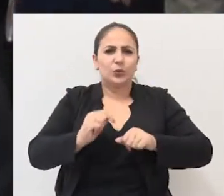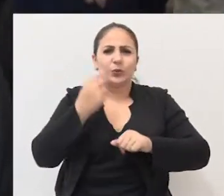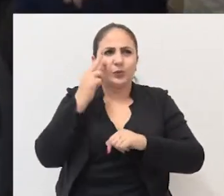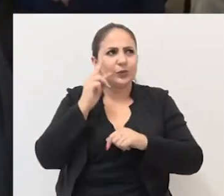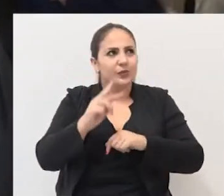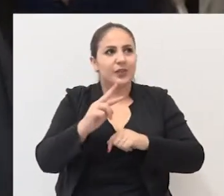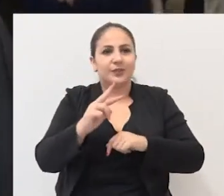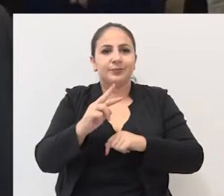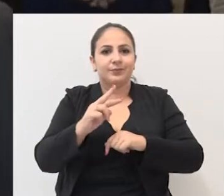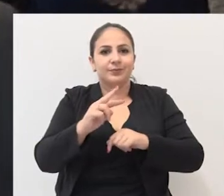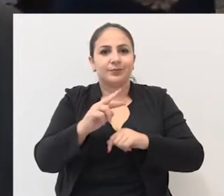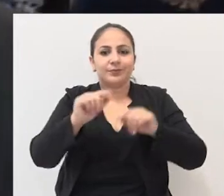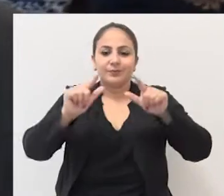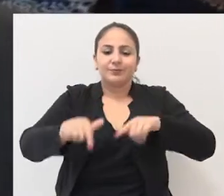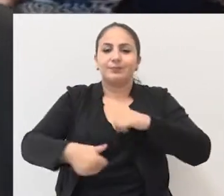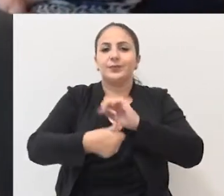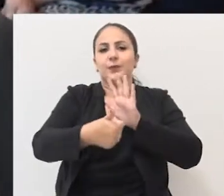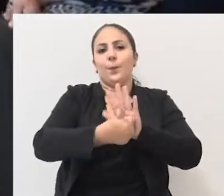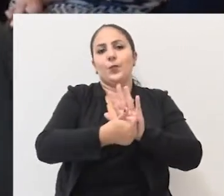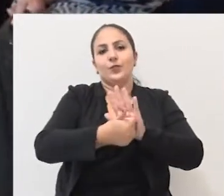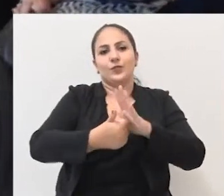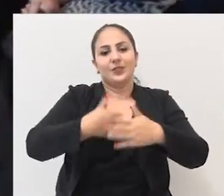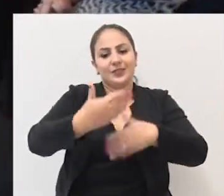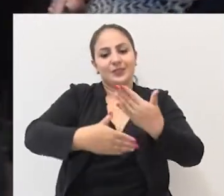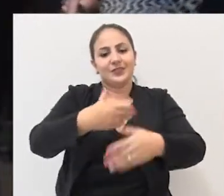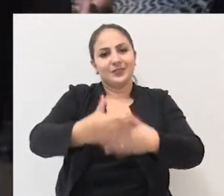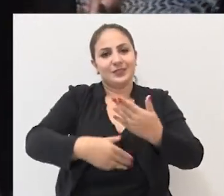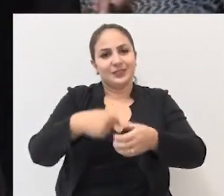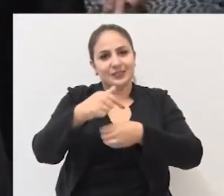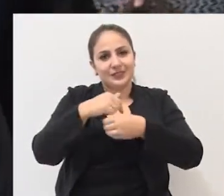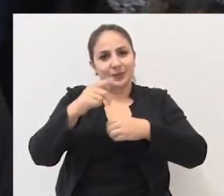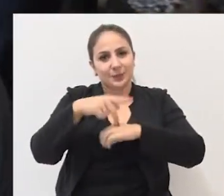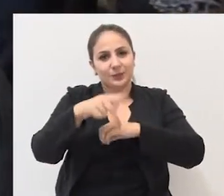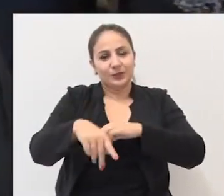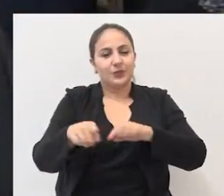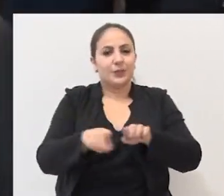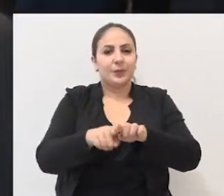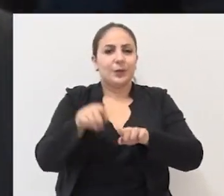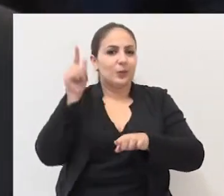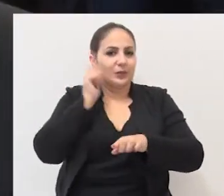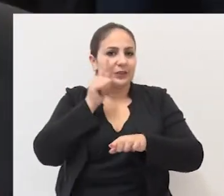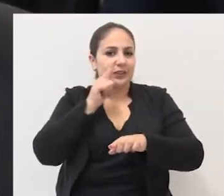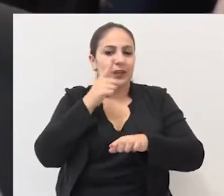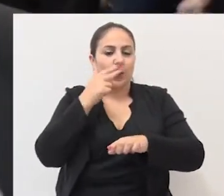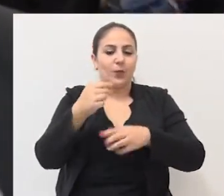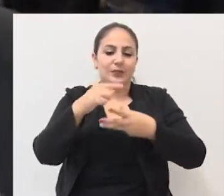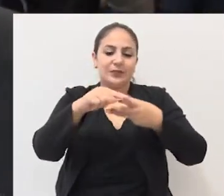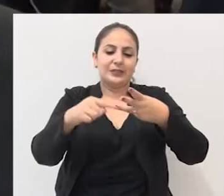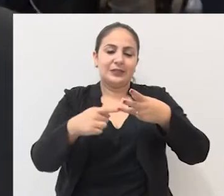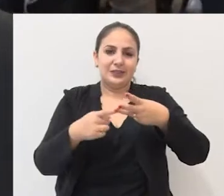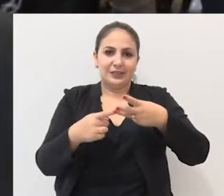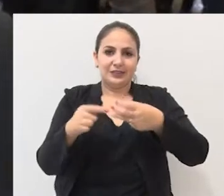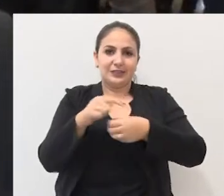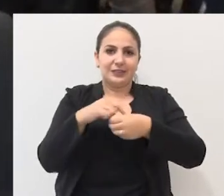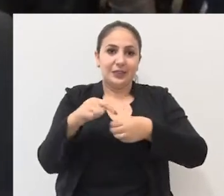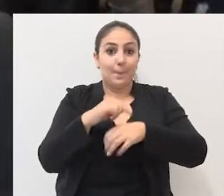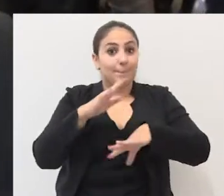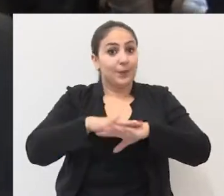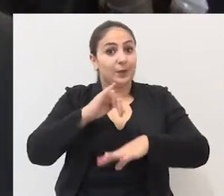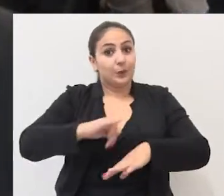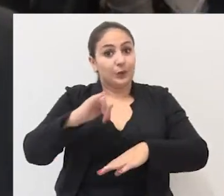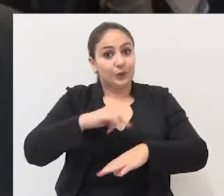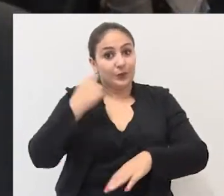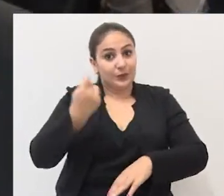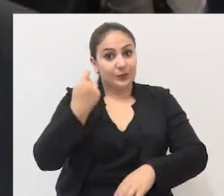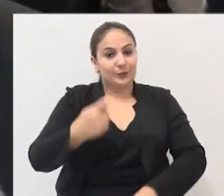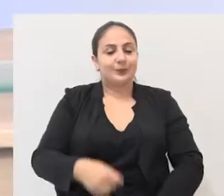confirma uma tendência positiva de crescimento e de consolidação de Passo Fundo como uma das 3 cidades mais